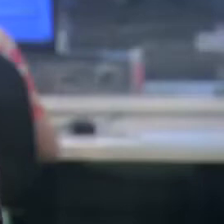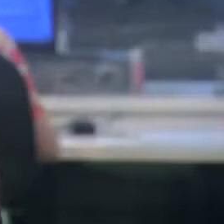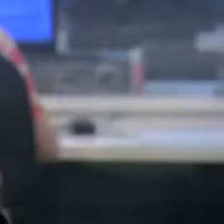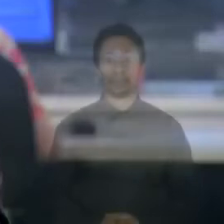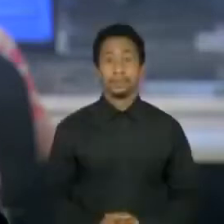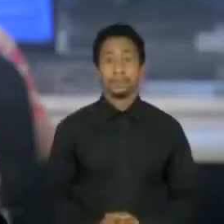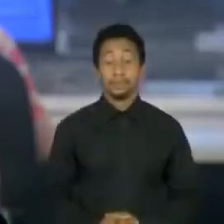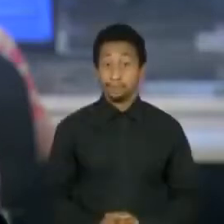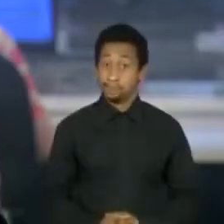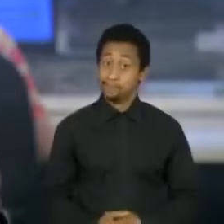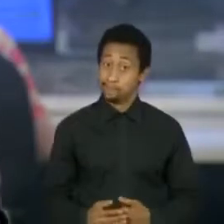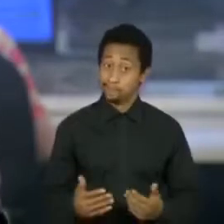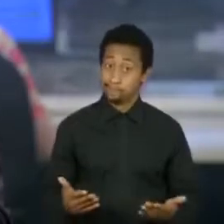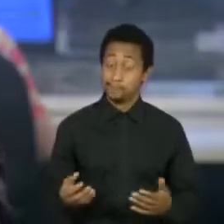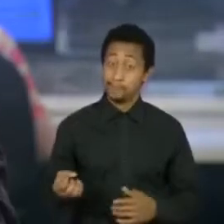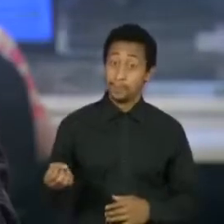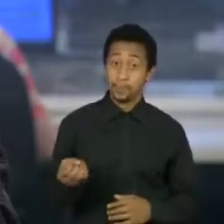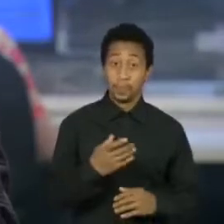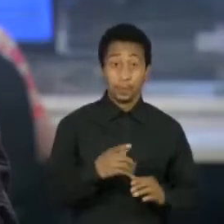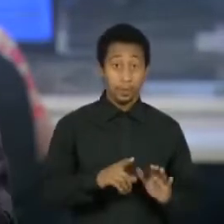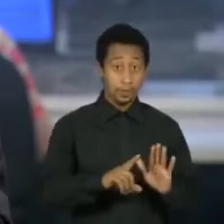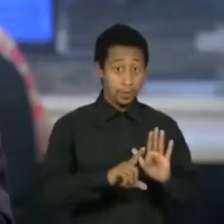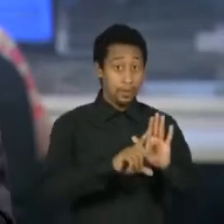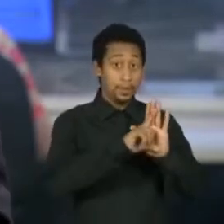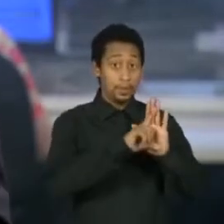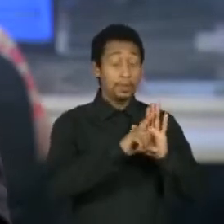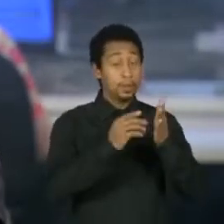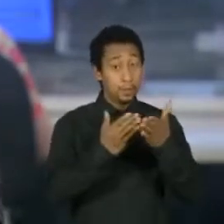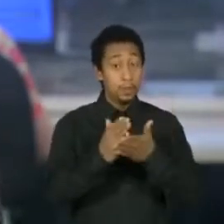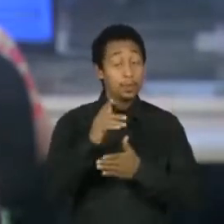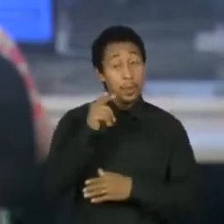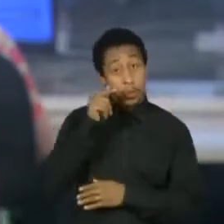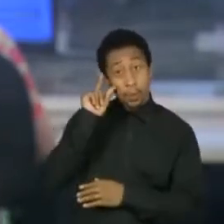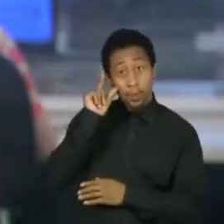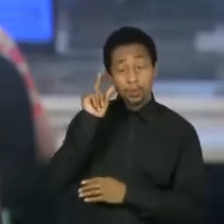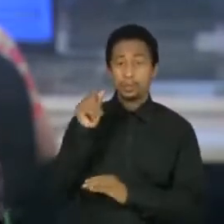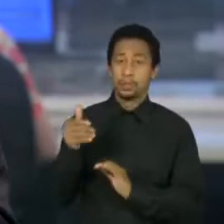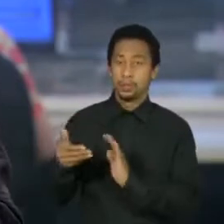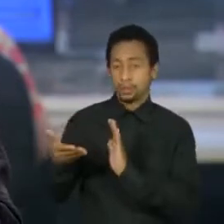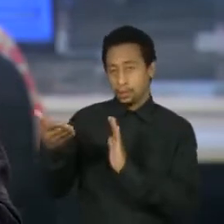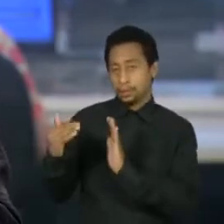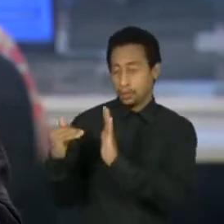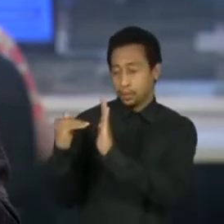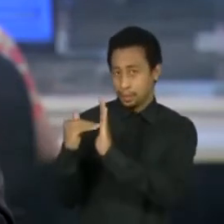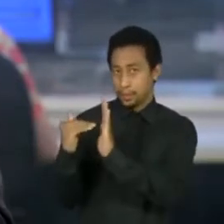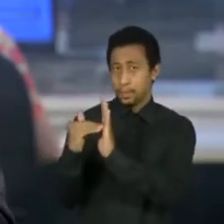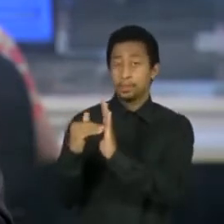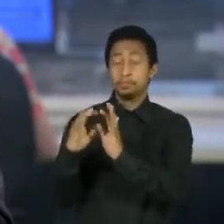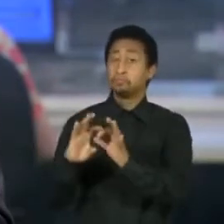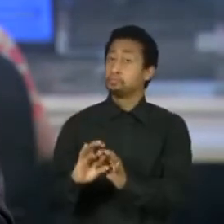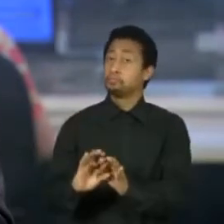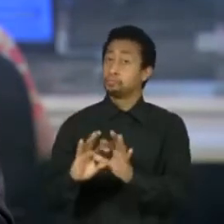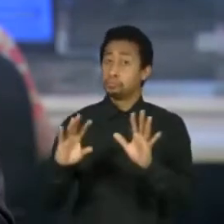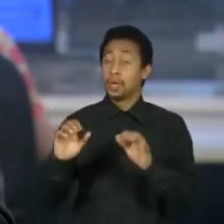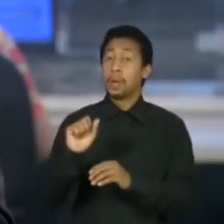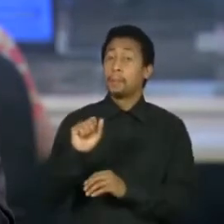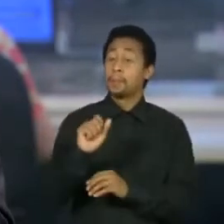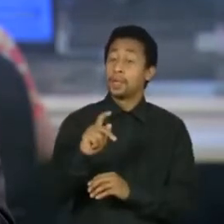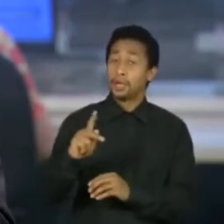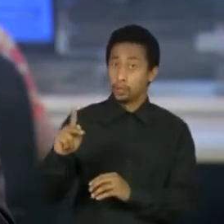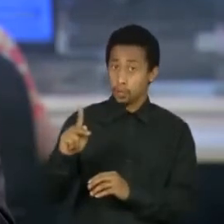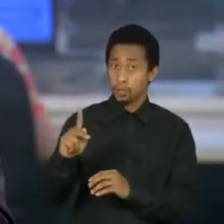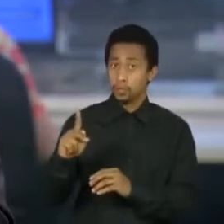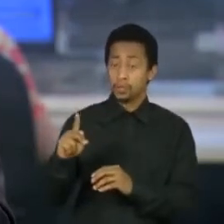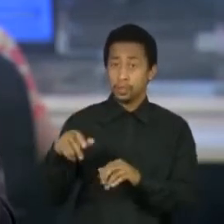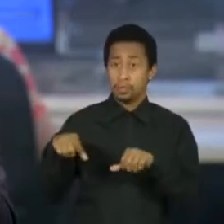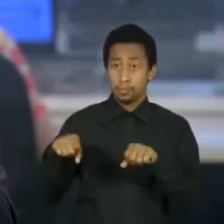é uma nova lei aprovada ontem no senado exige que os aplicativos de delivery de em alguma proteção aos